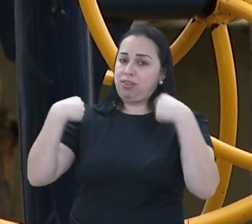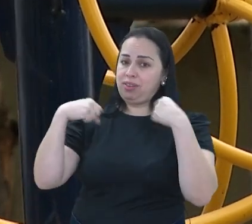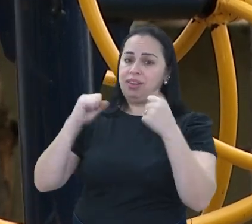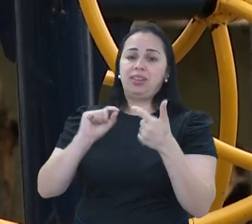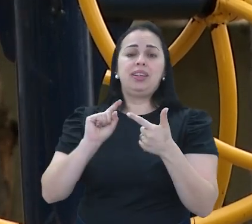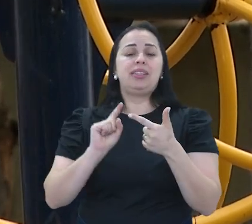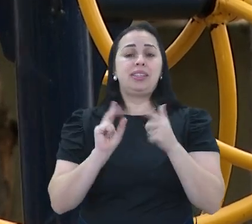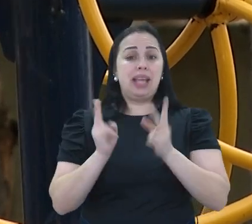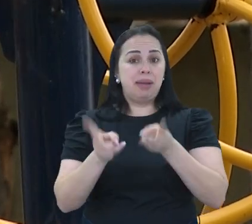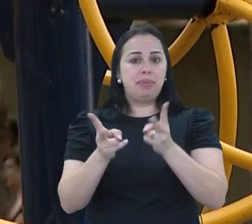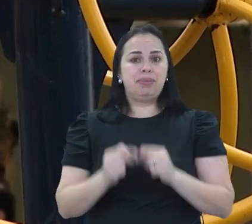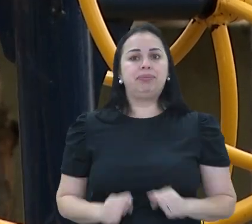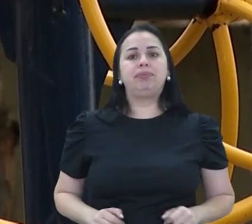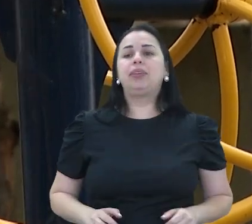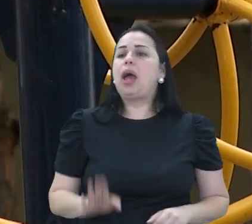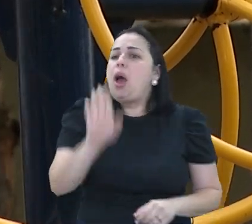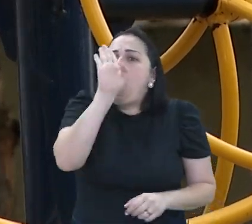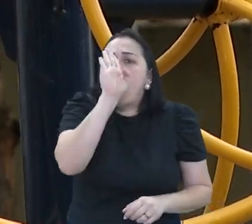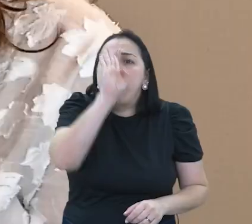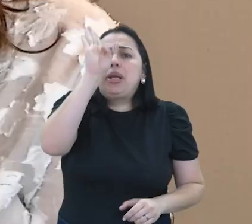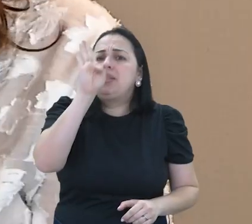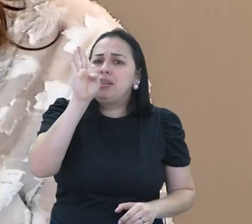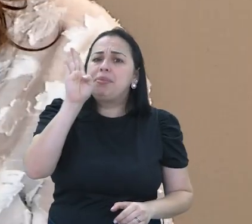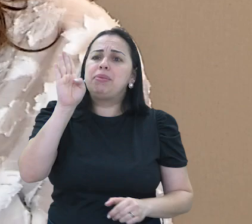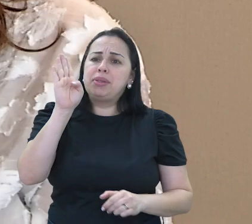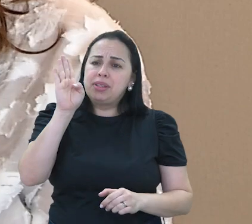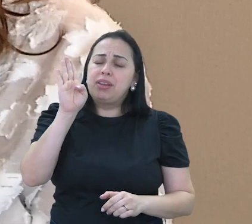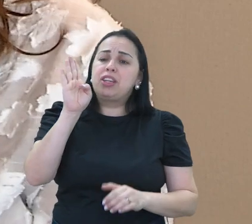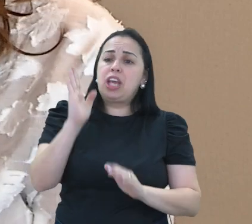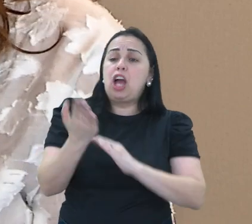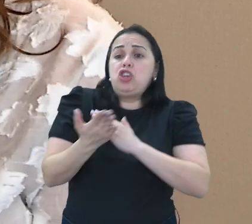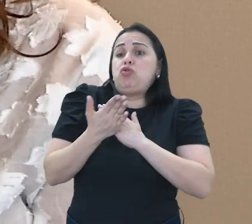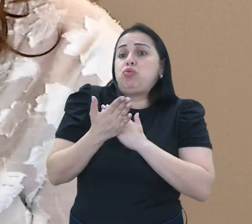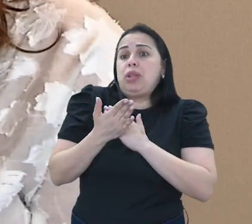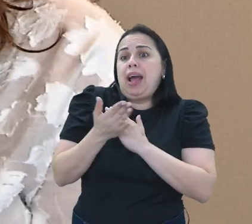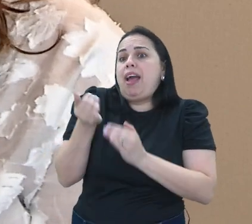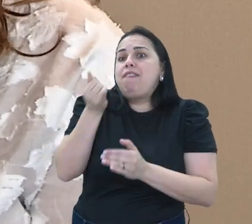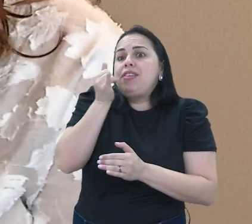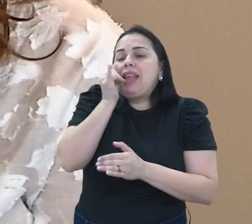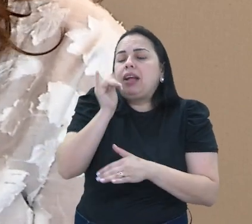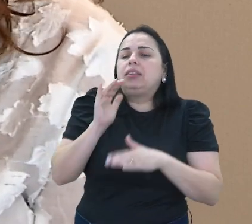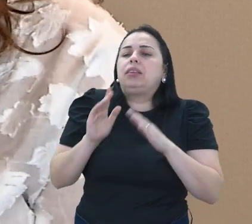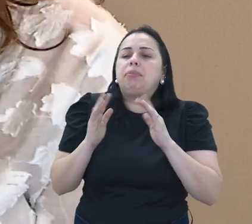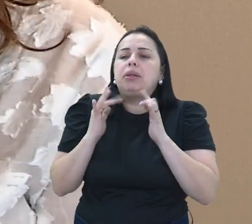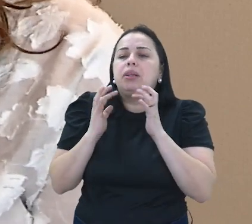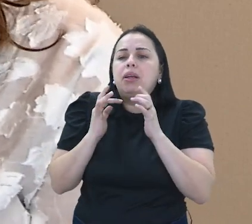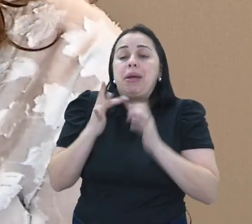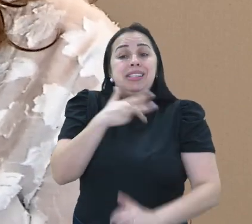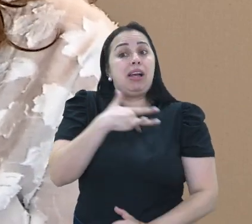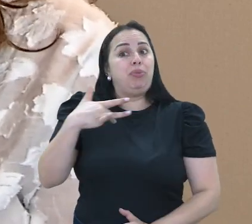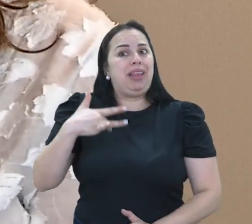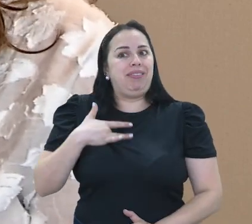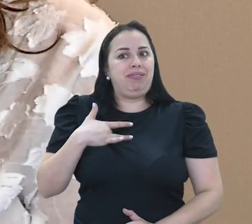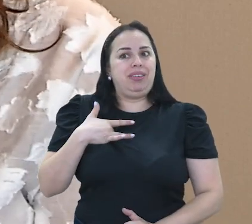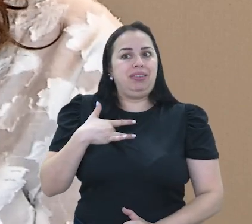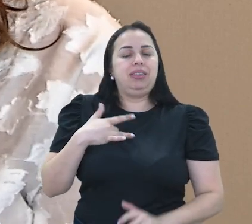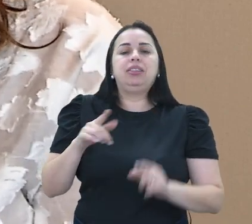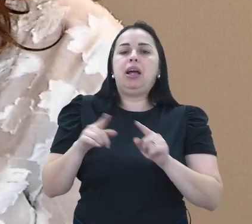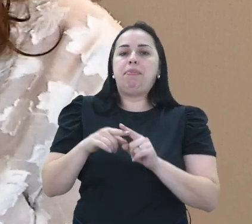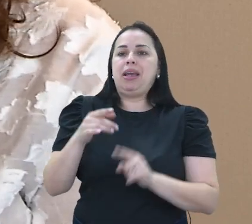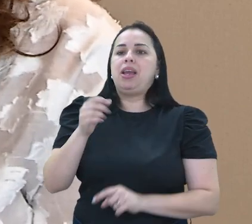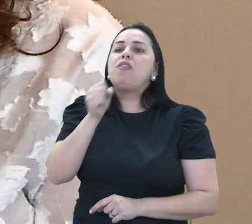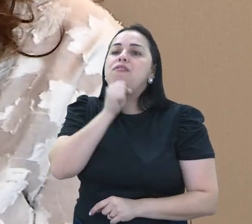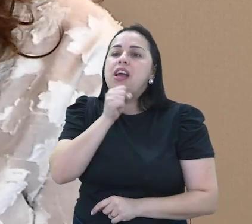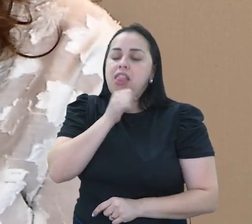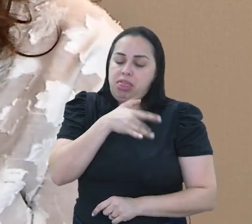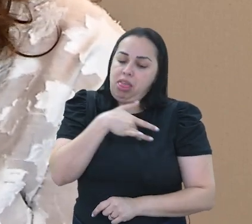fazer atividades físicas regularmente. É o principal fator preventivo para ter um envelhecimento saudável, porque